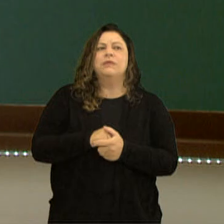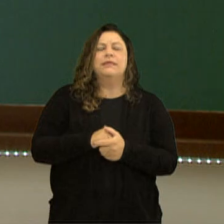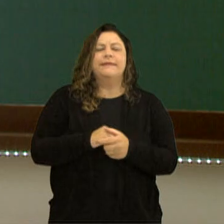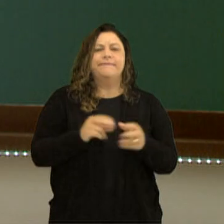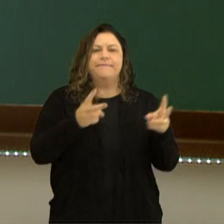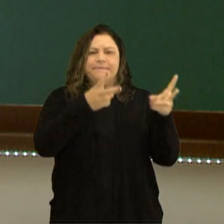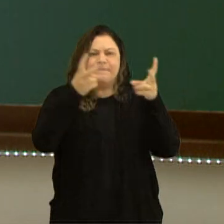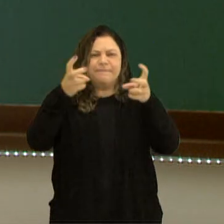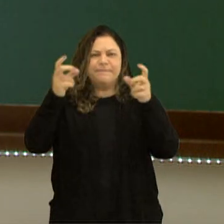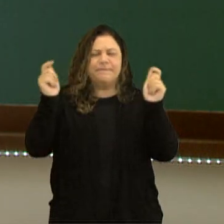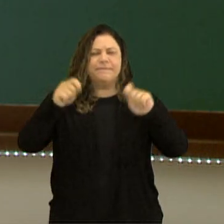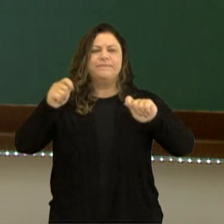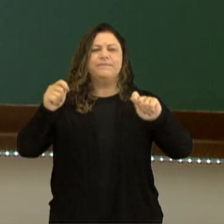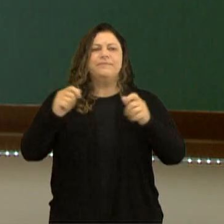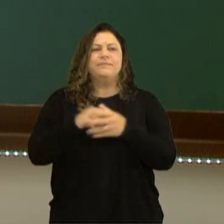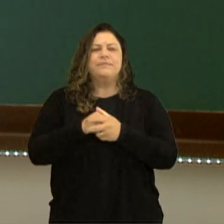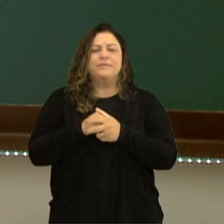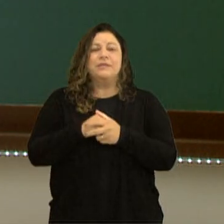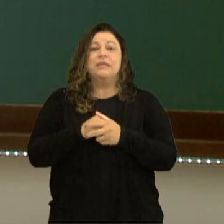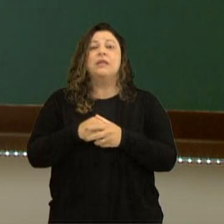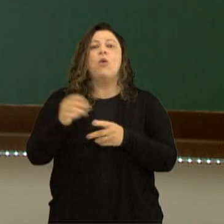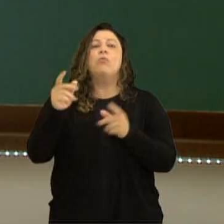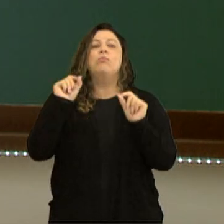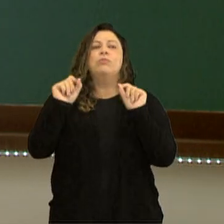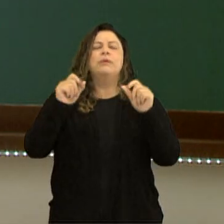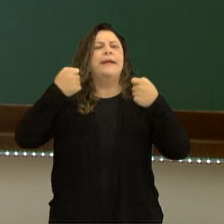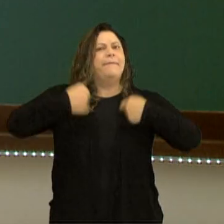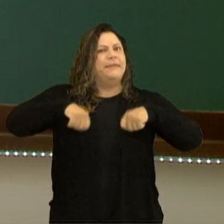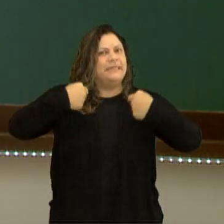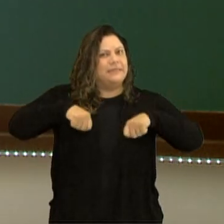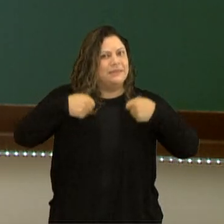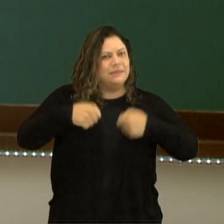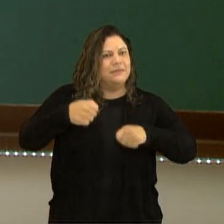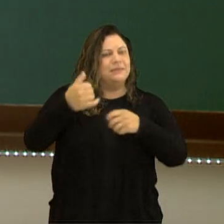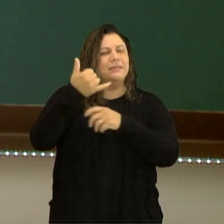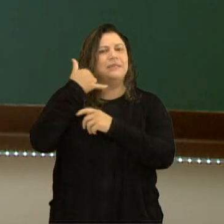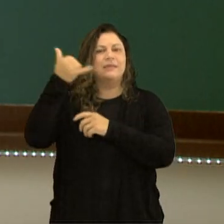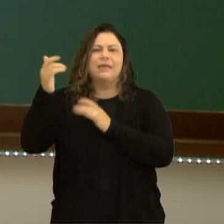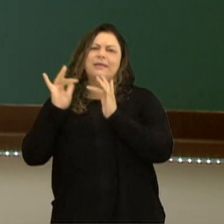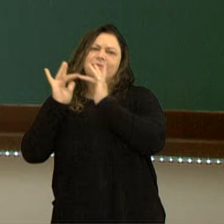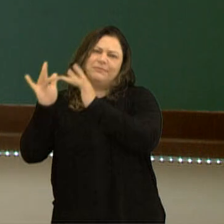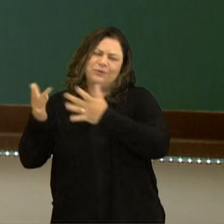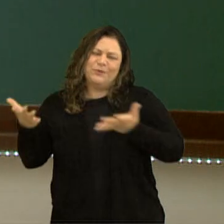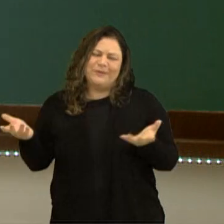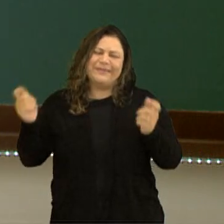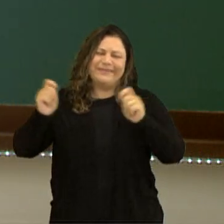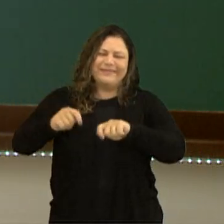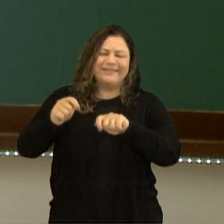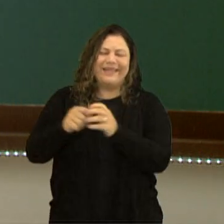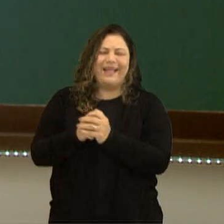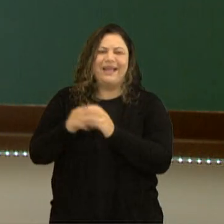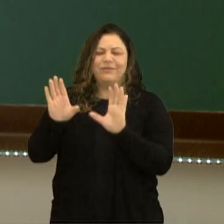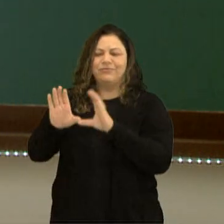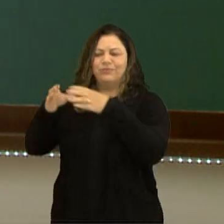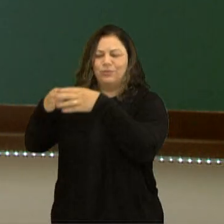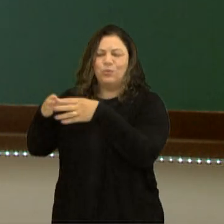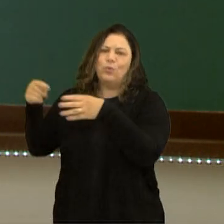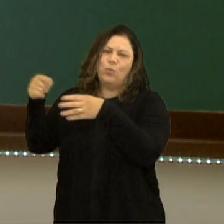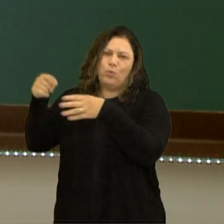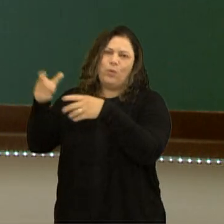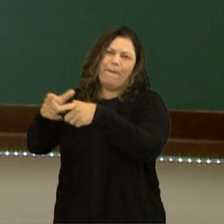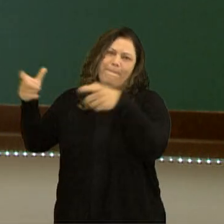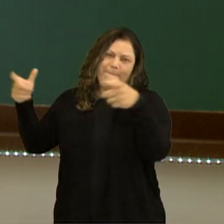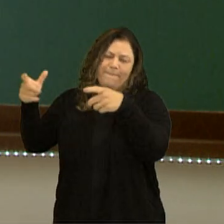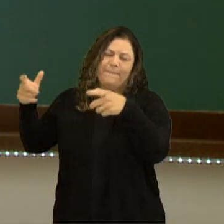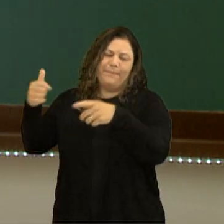call, vai ligar, né? Então, é necessário entrar em contato e vai ter um passeio exclusivo para o seu grupo maior que